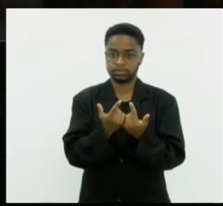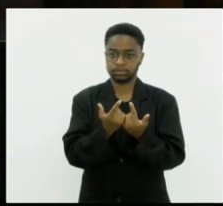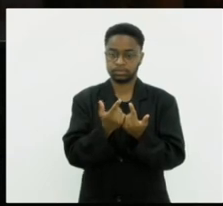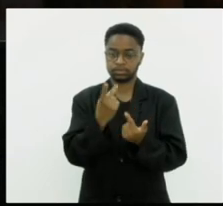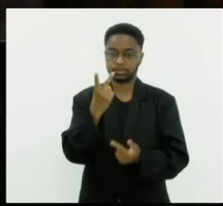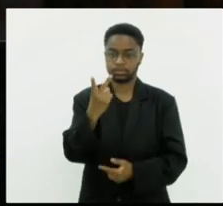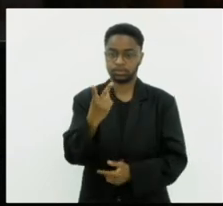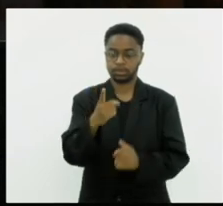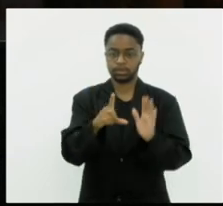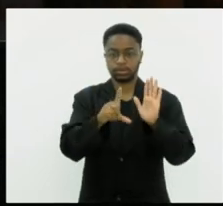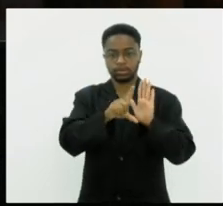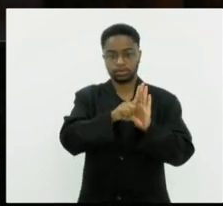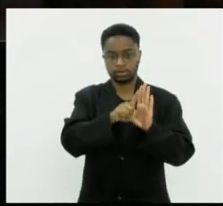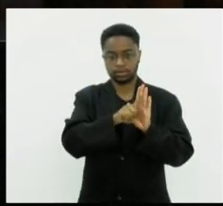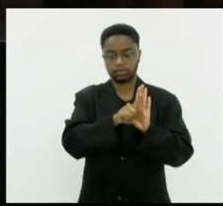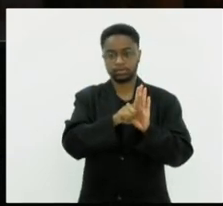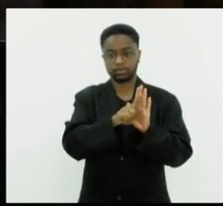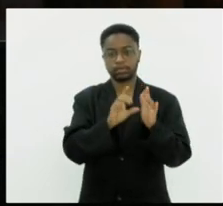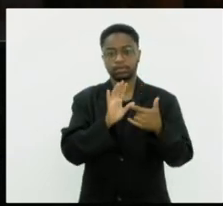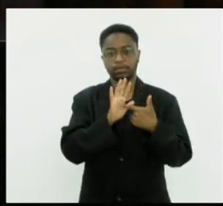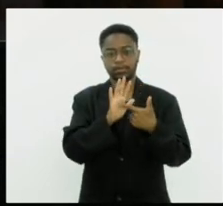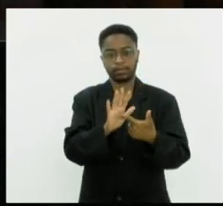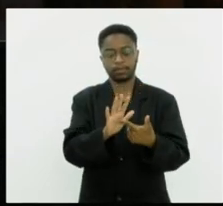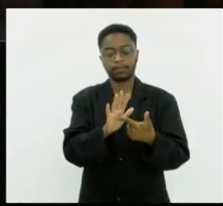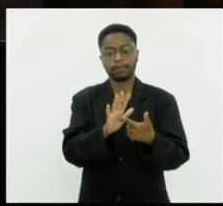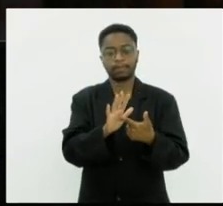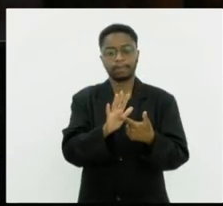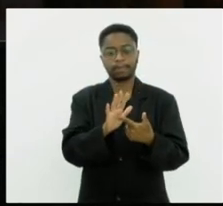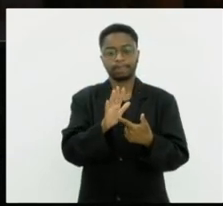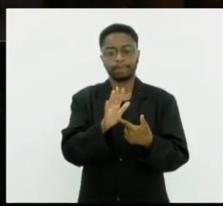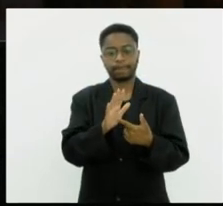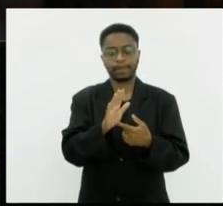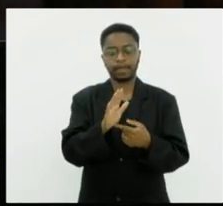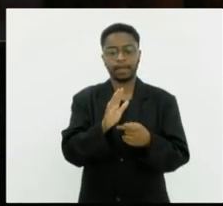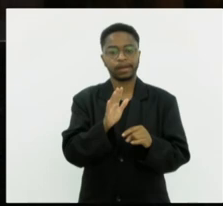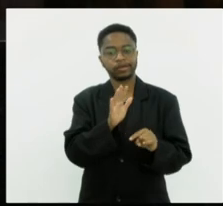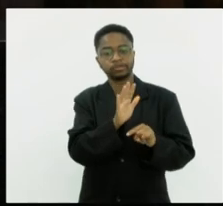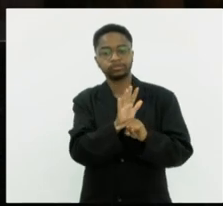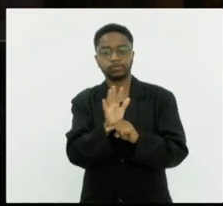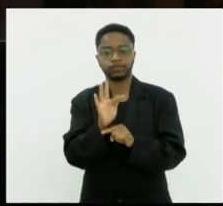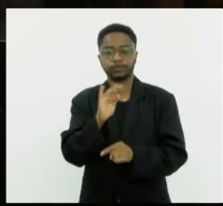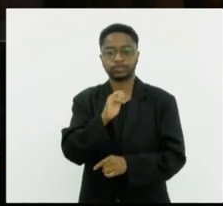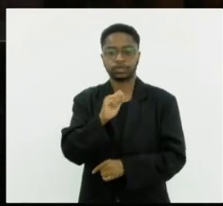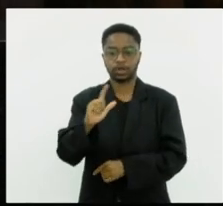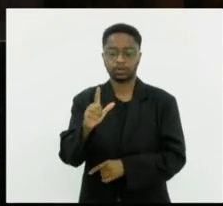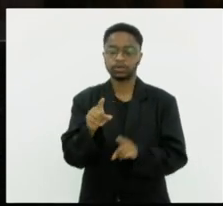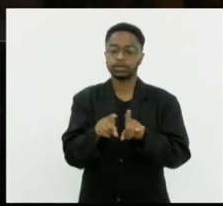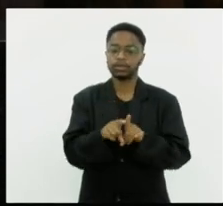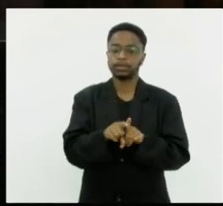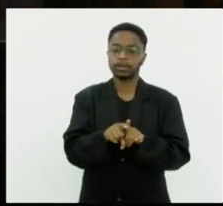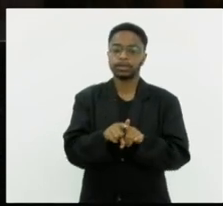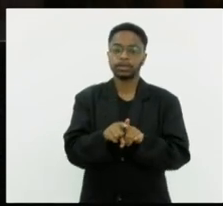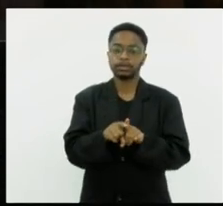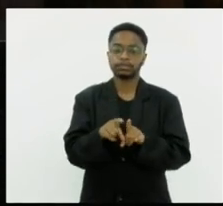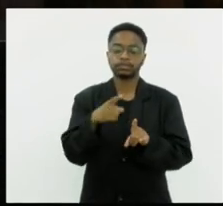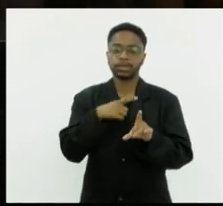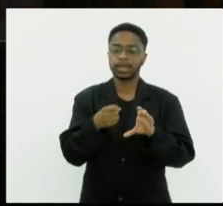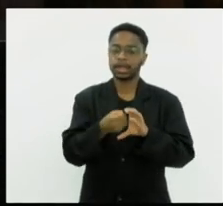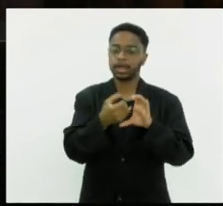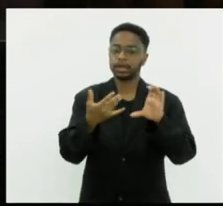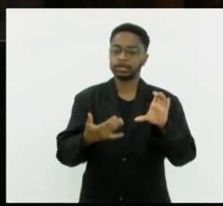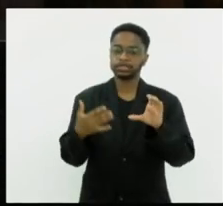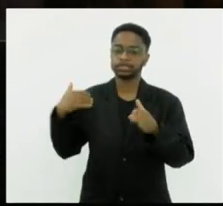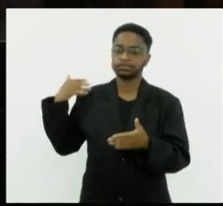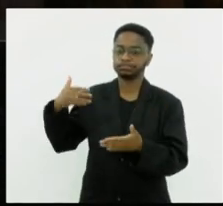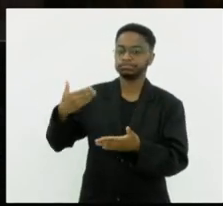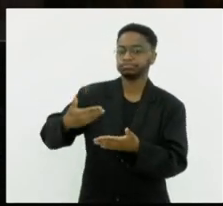duas leis que trazem benefícios fiscais. E isso traz algo sintomático que tem sido a prática